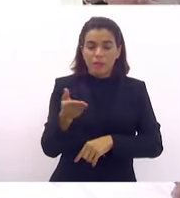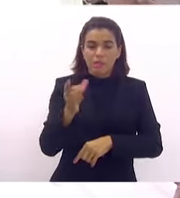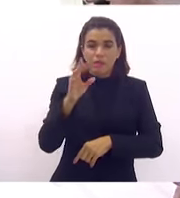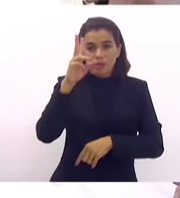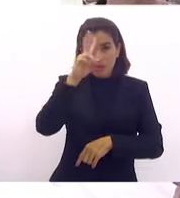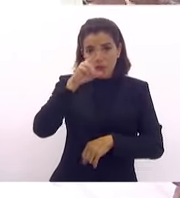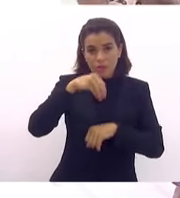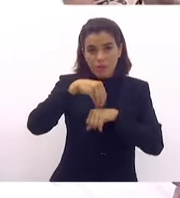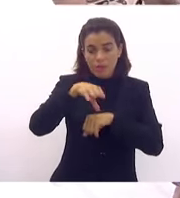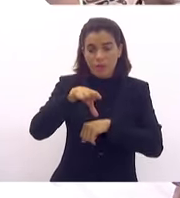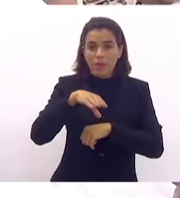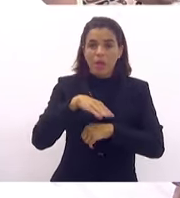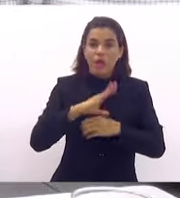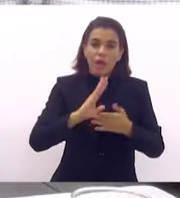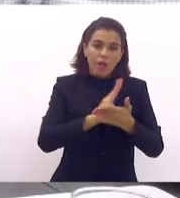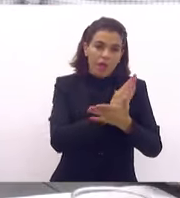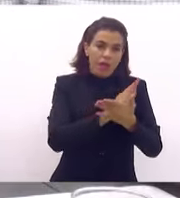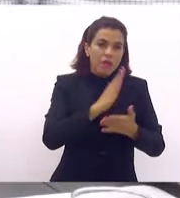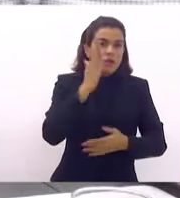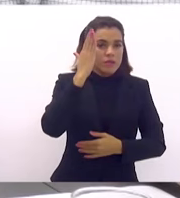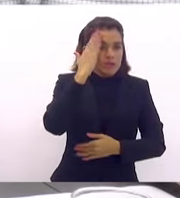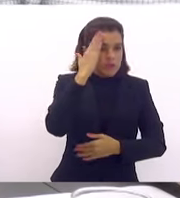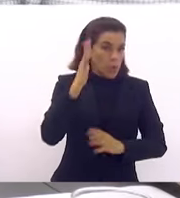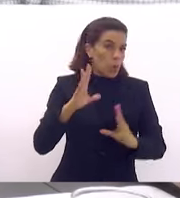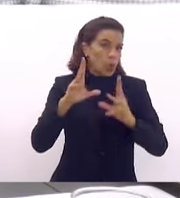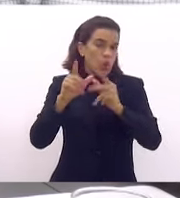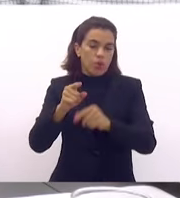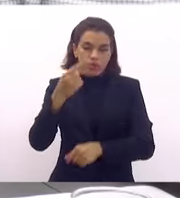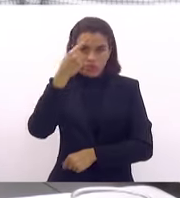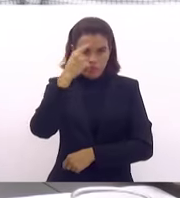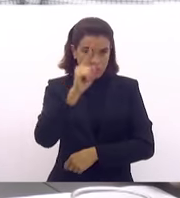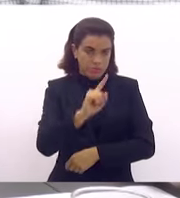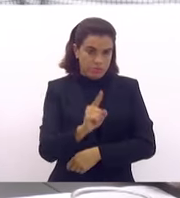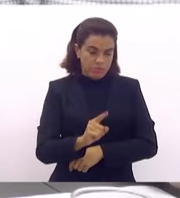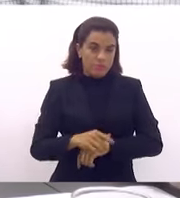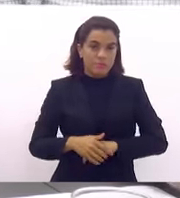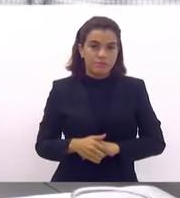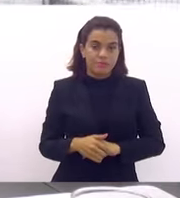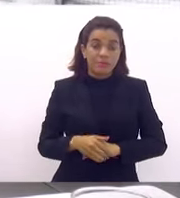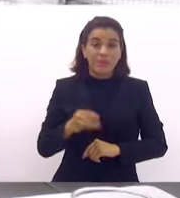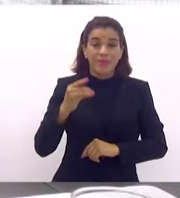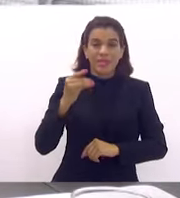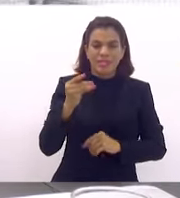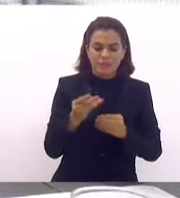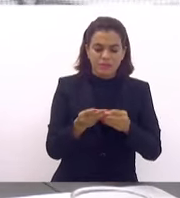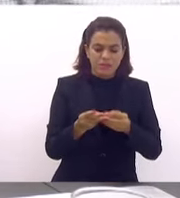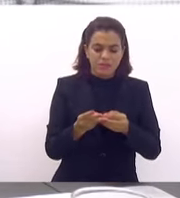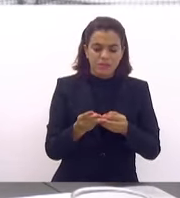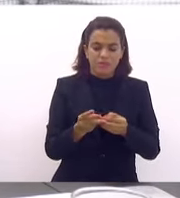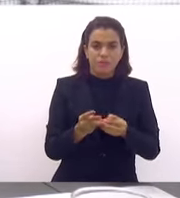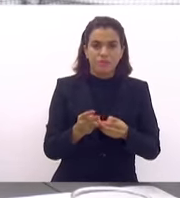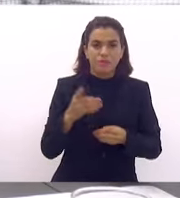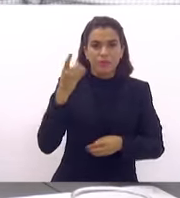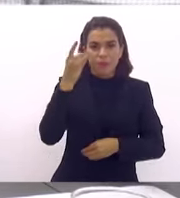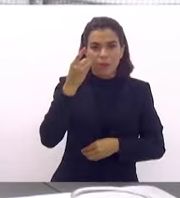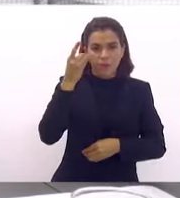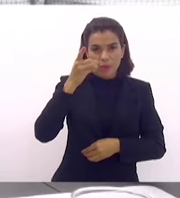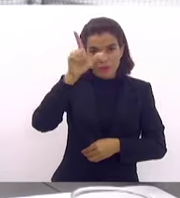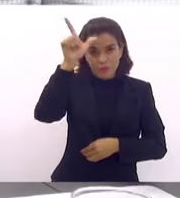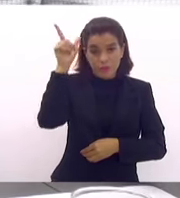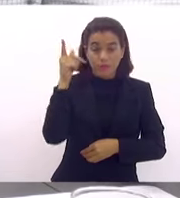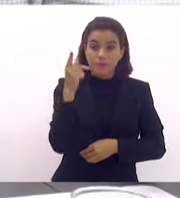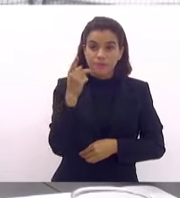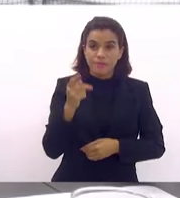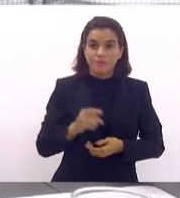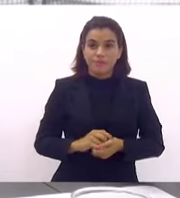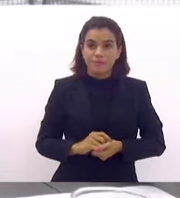lembrar... Alguns sabem, mas não todos sabem. Eu sei que o deputado Luiz Paulo, entre outros atributos, também é especializado em